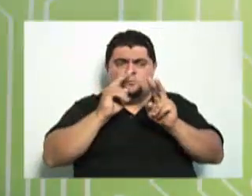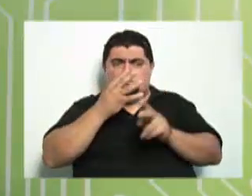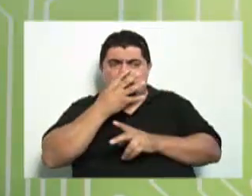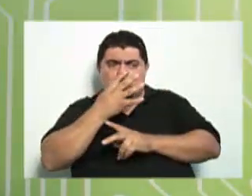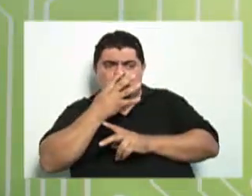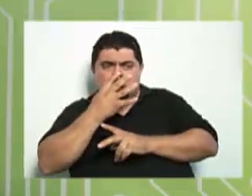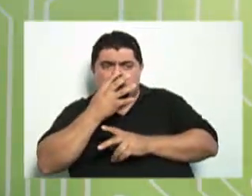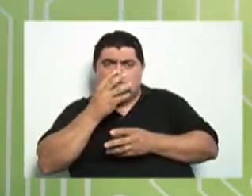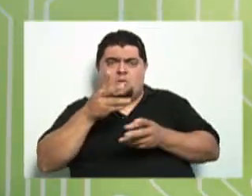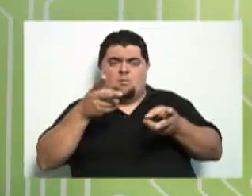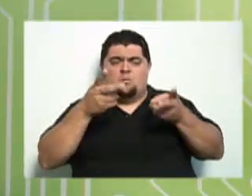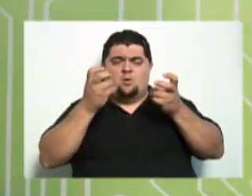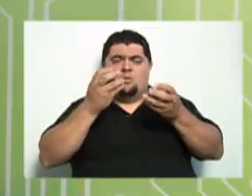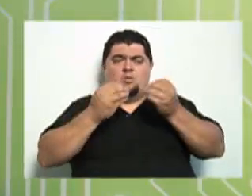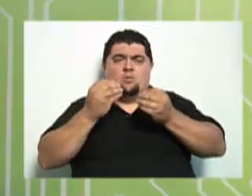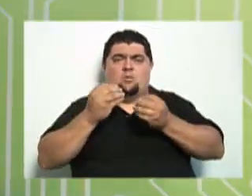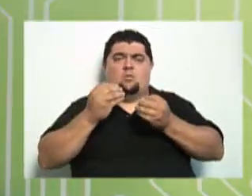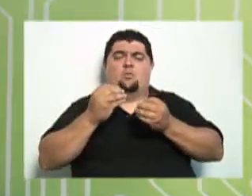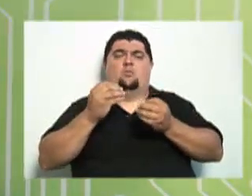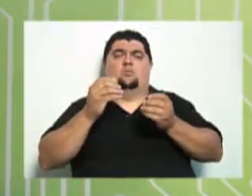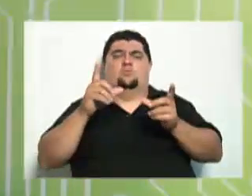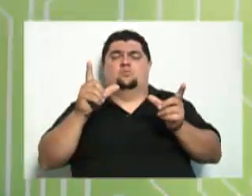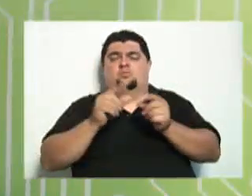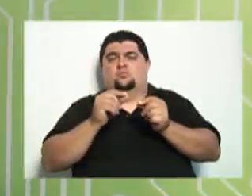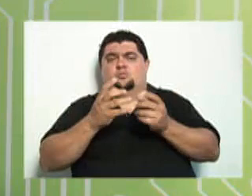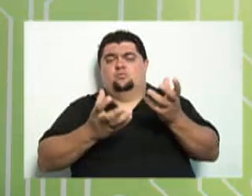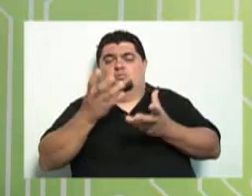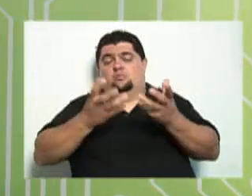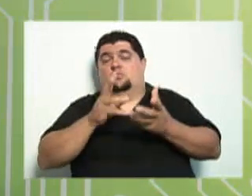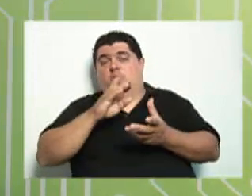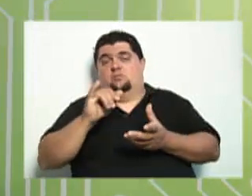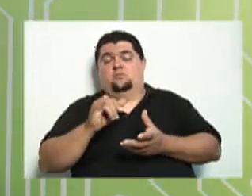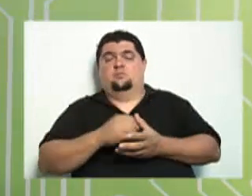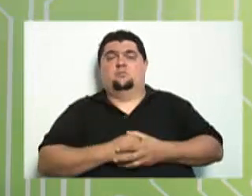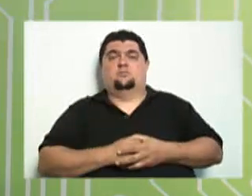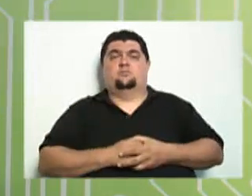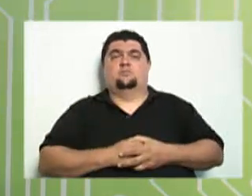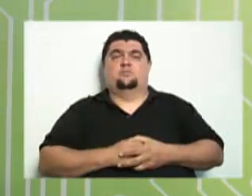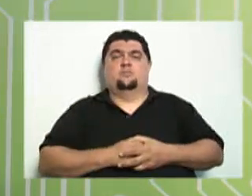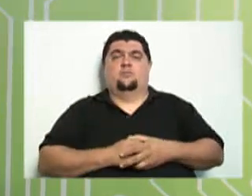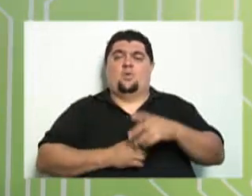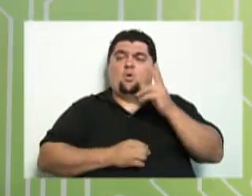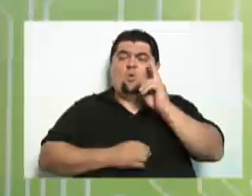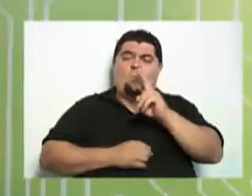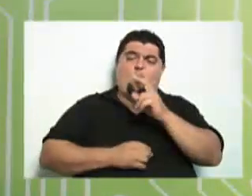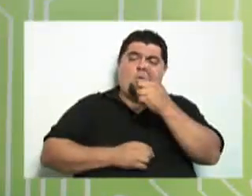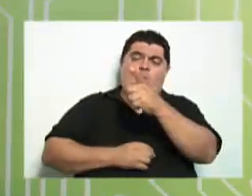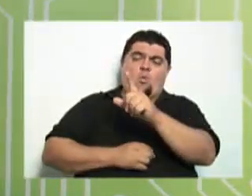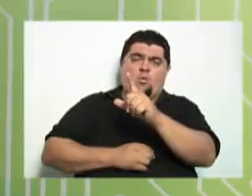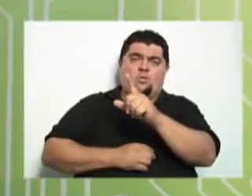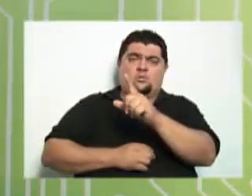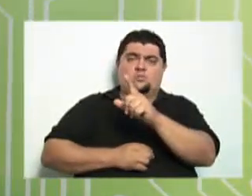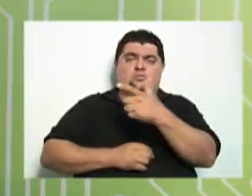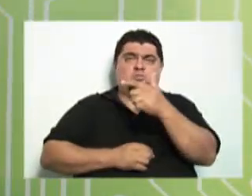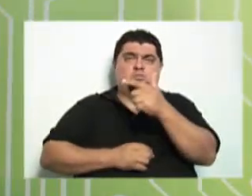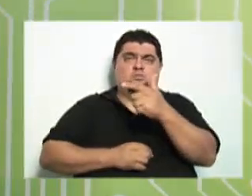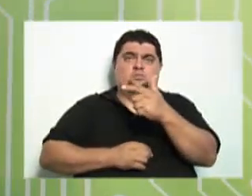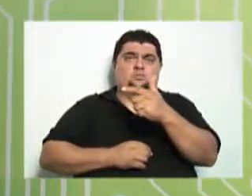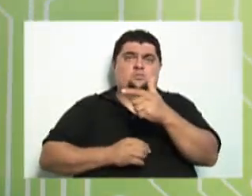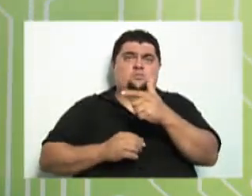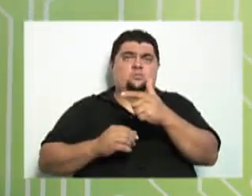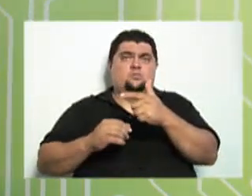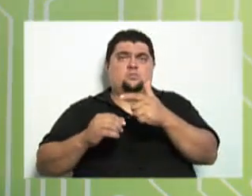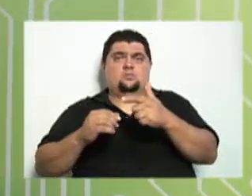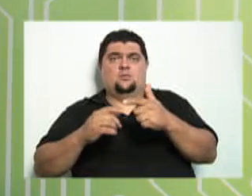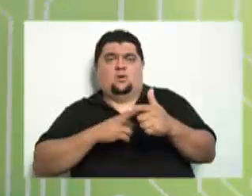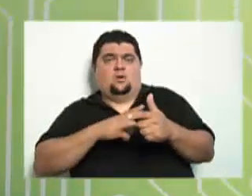perceber como isso impacta numa redução do número de queimadas. Em outros momentos, a gente vai ver que alguns órgãos estão menos equiparados. A gente vai ter,